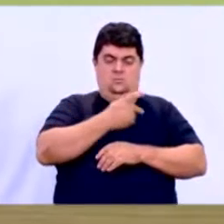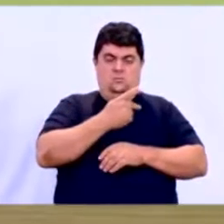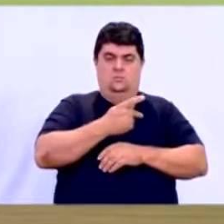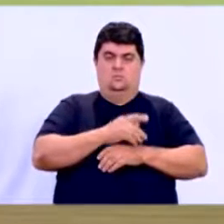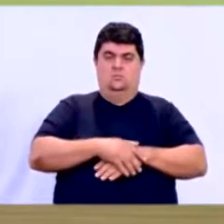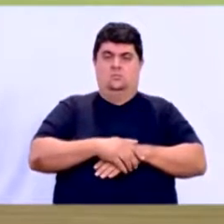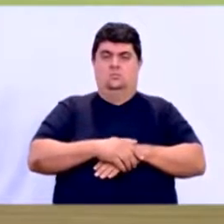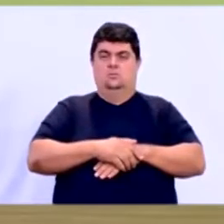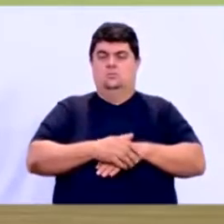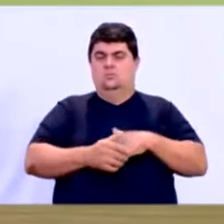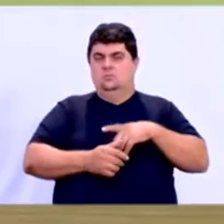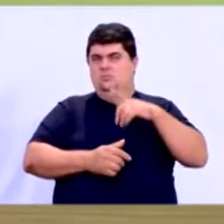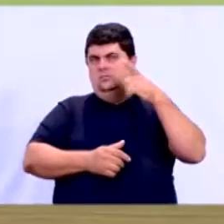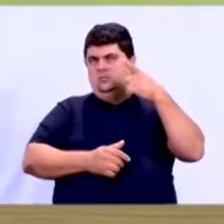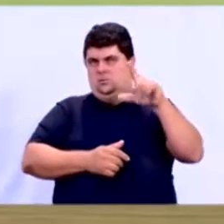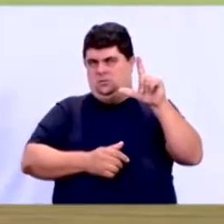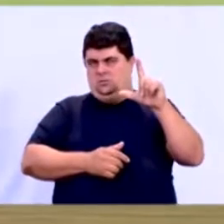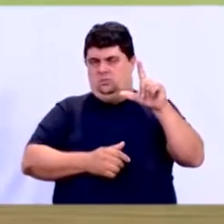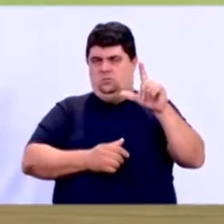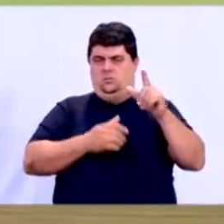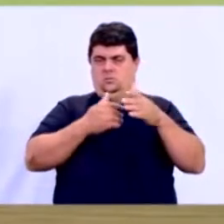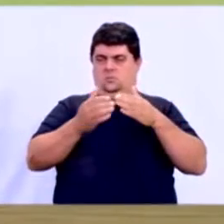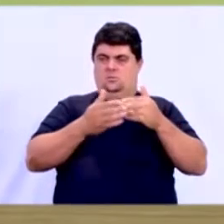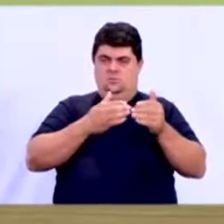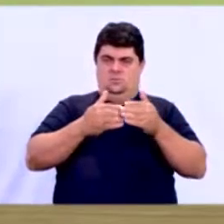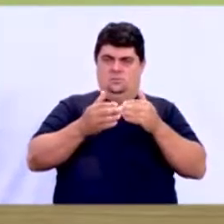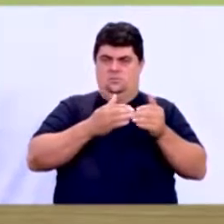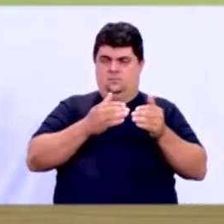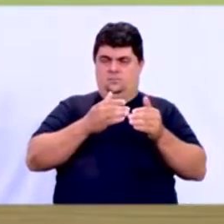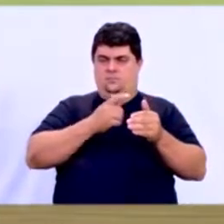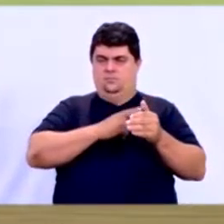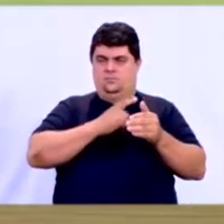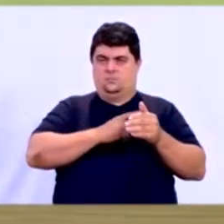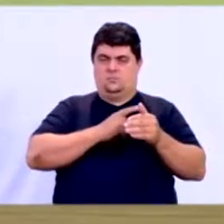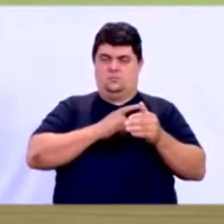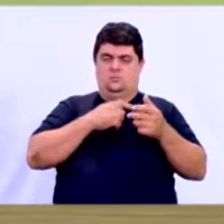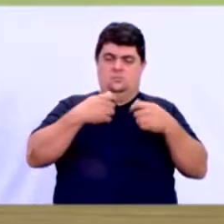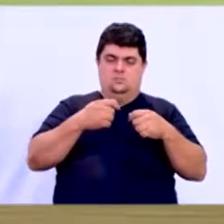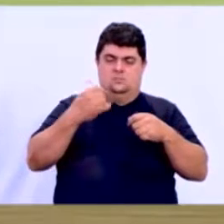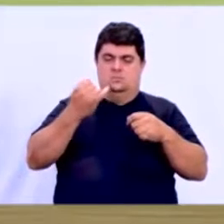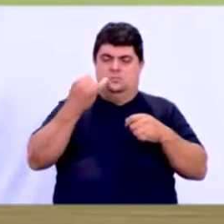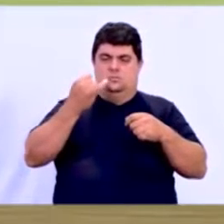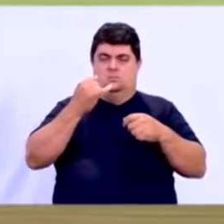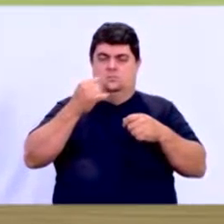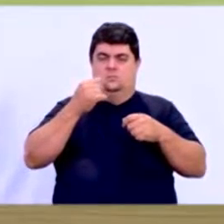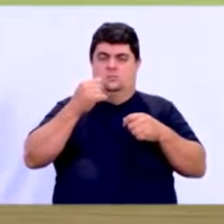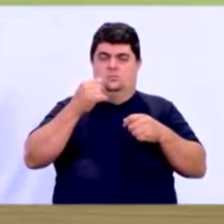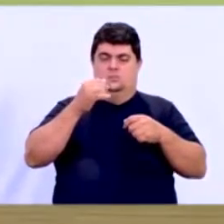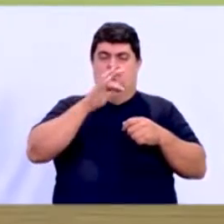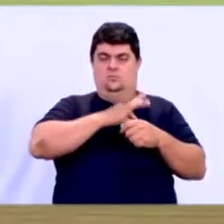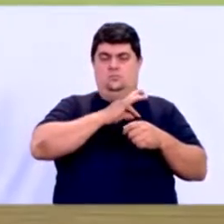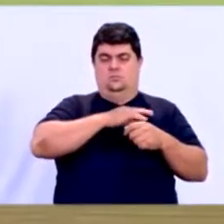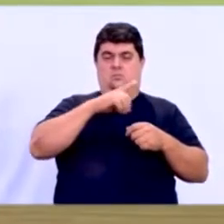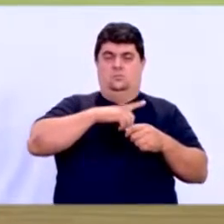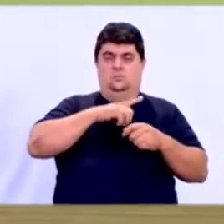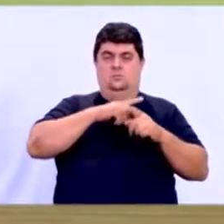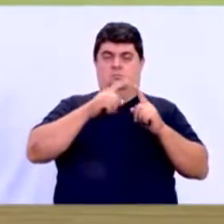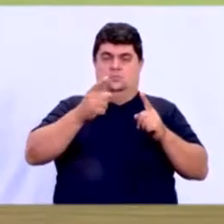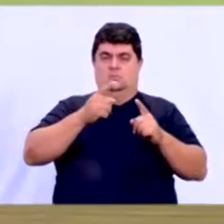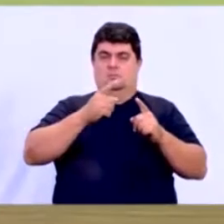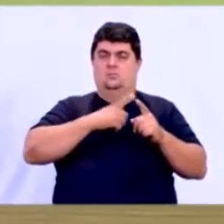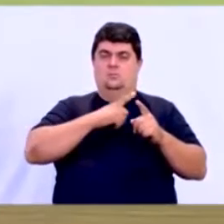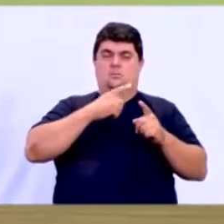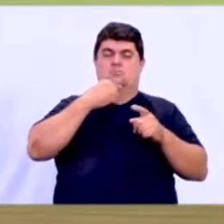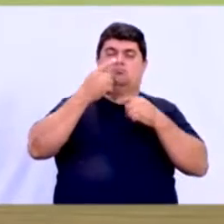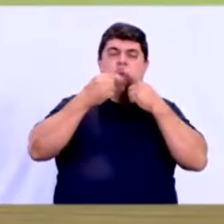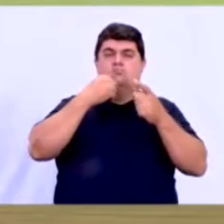E qualquer outro recurso que ele venha a ter necessidade, ele faria a retirada de prolabore, mas não utilizar o recurso da empresa para